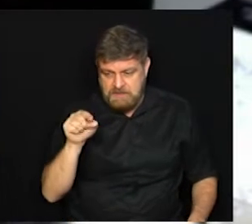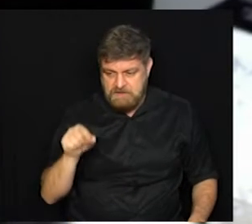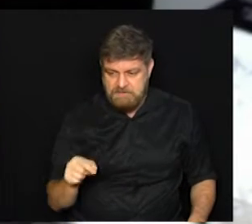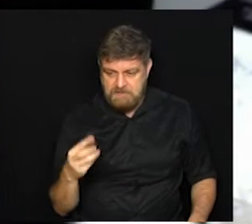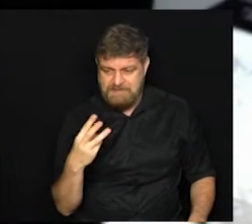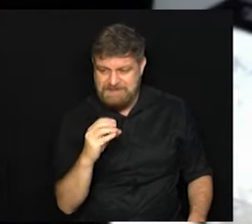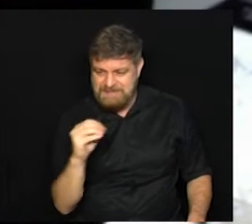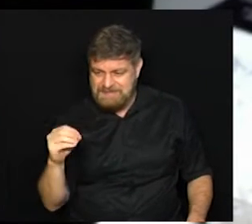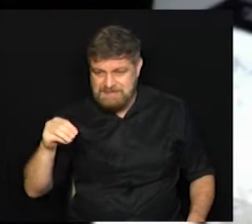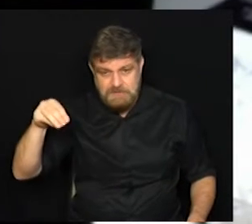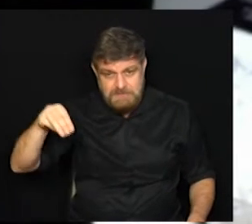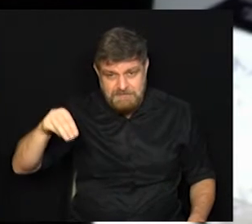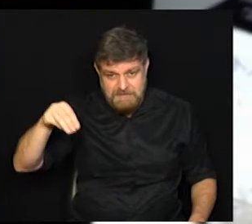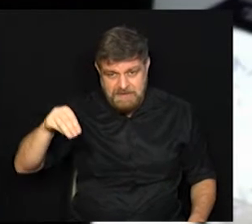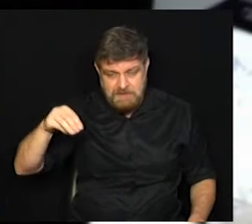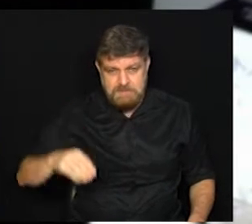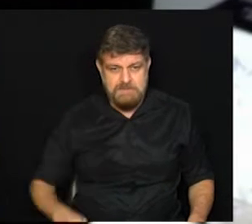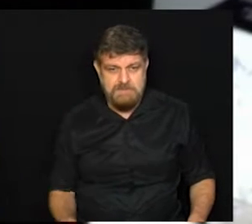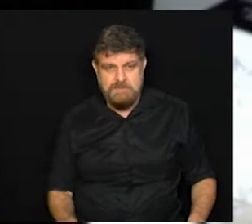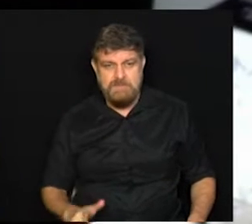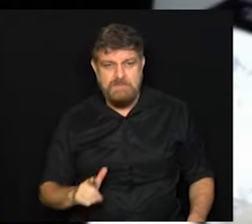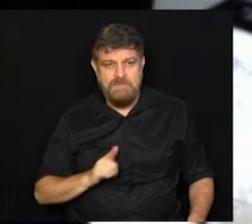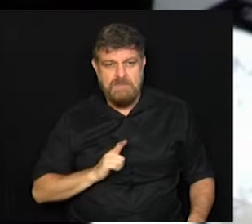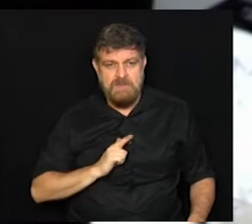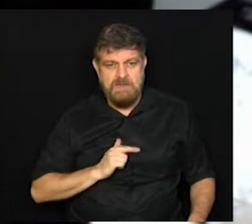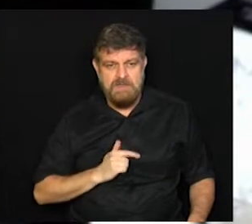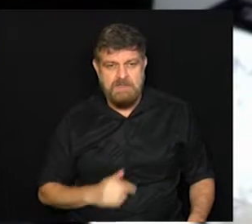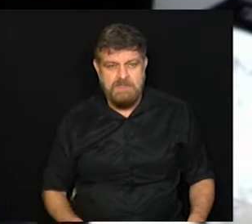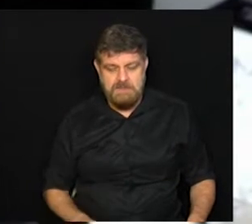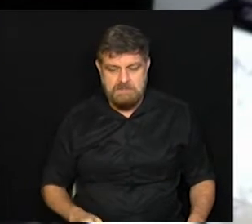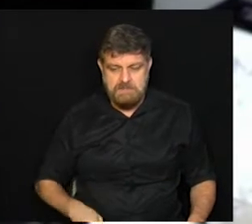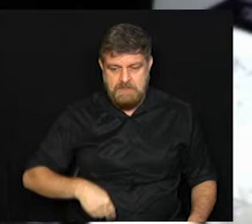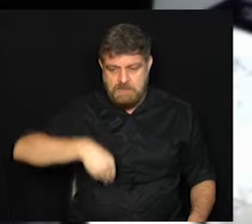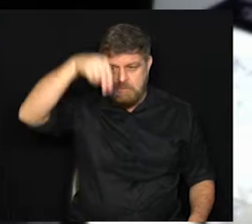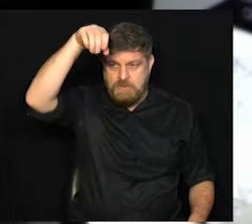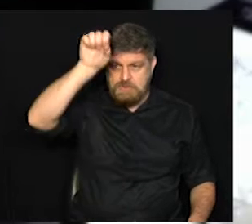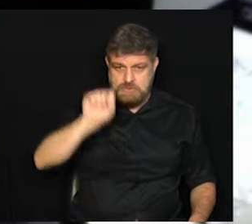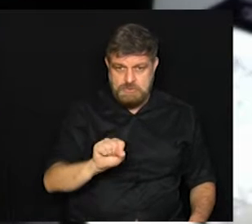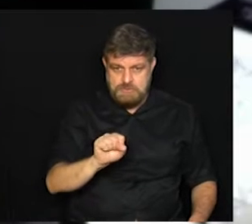300 metros e temos aí o trecho 3 da Norte-Sul,